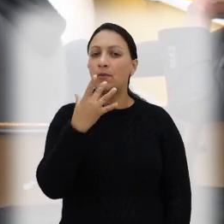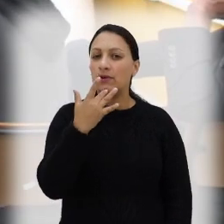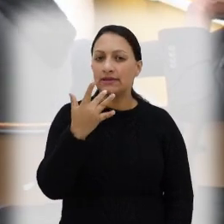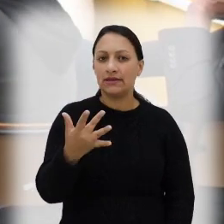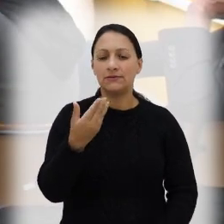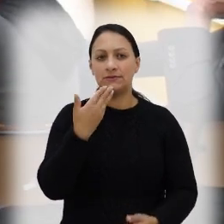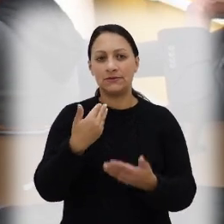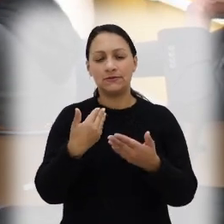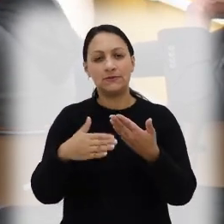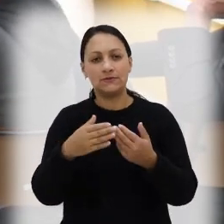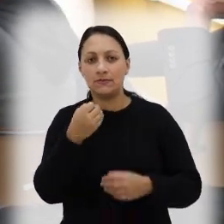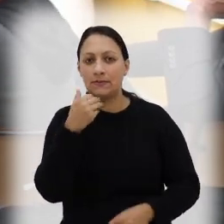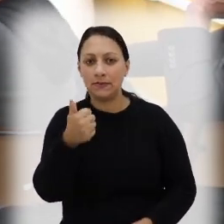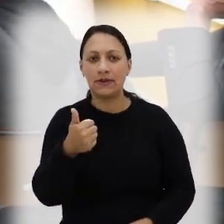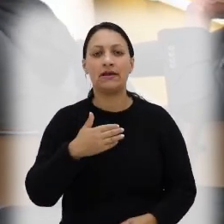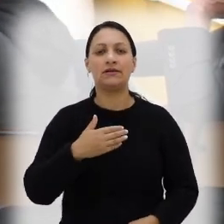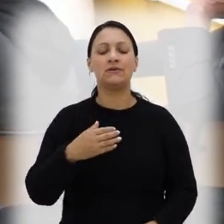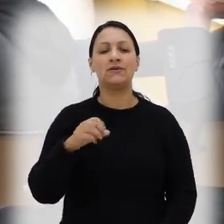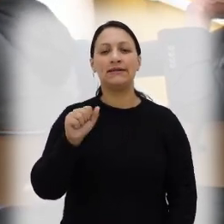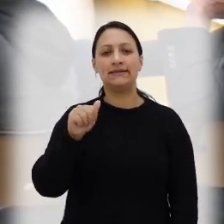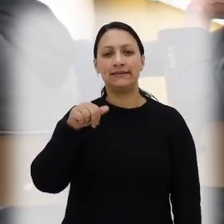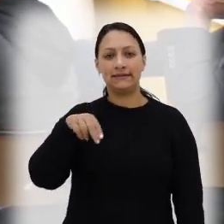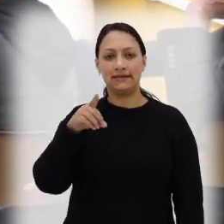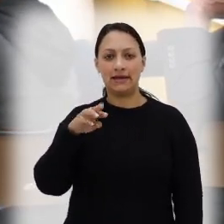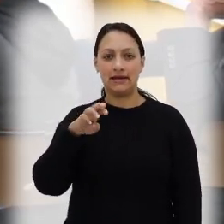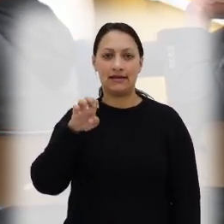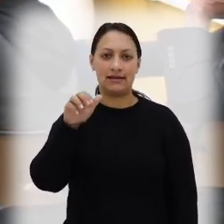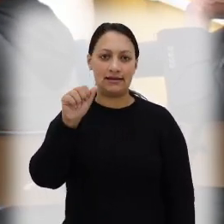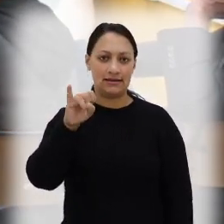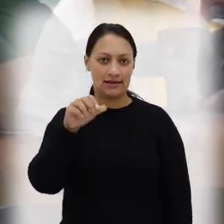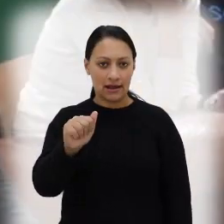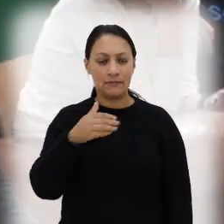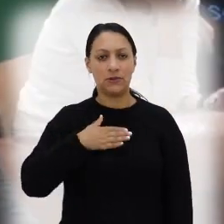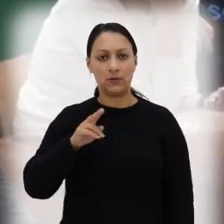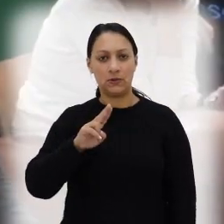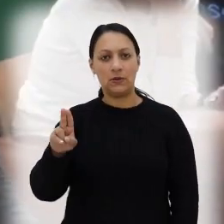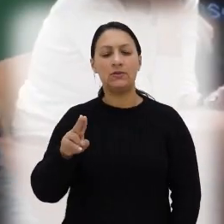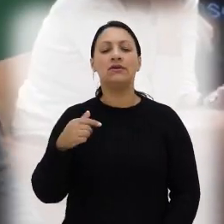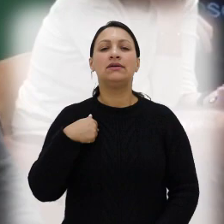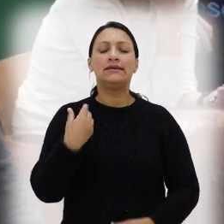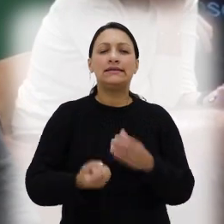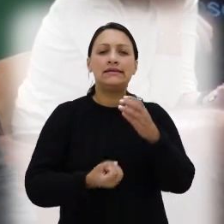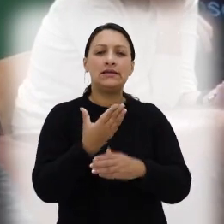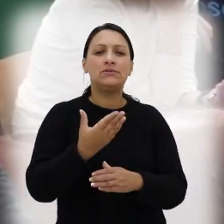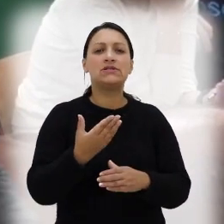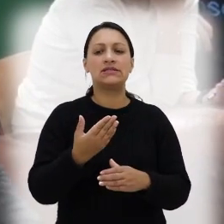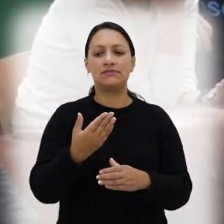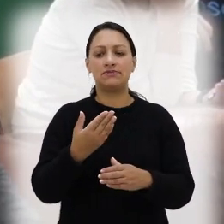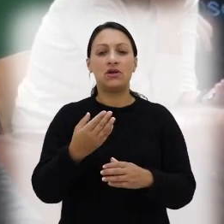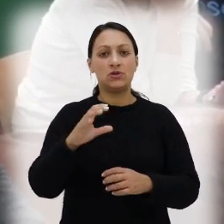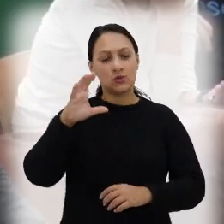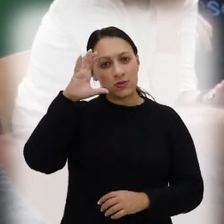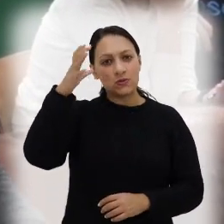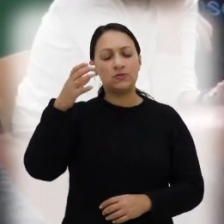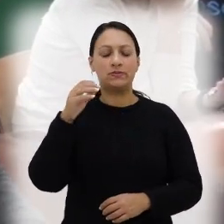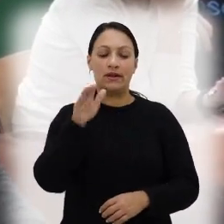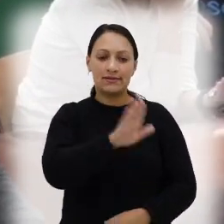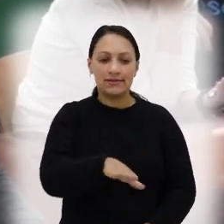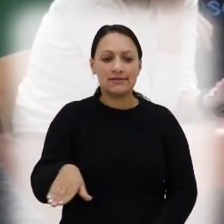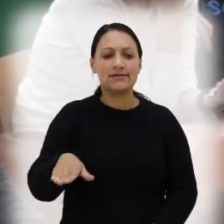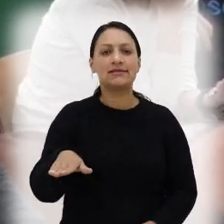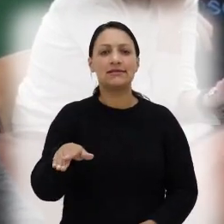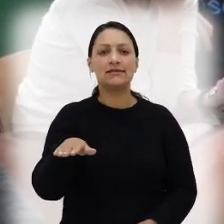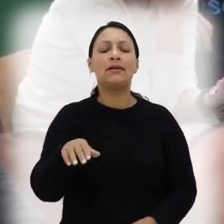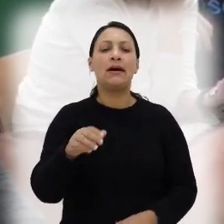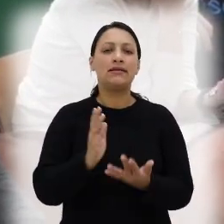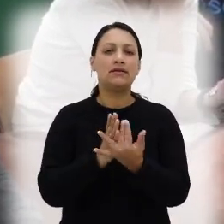Andréa Mussi, CEO da Missão Criativa. Nós construímos, então, soluções para as crianças na área de criatividade e inovação, por meio